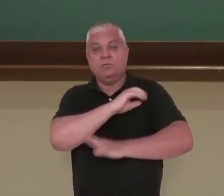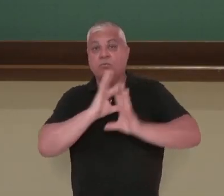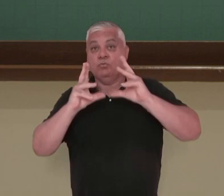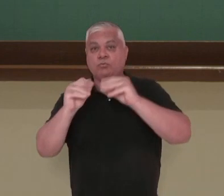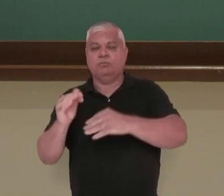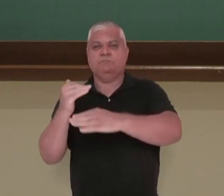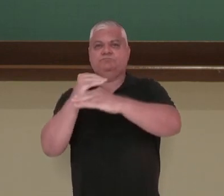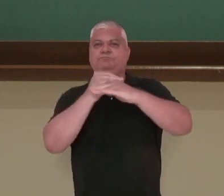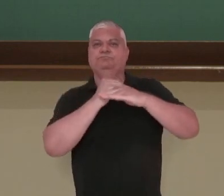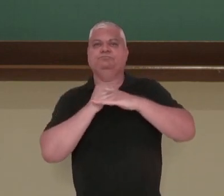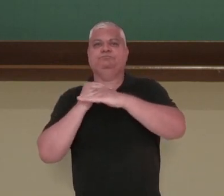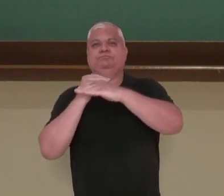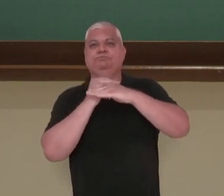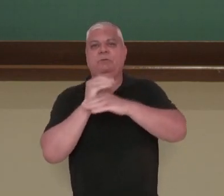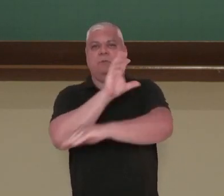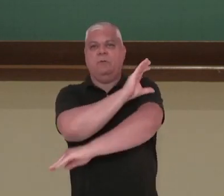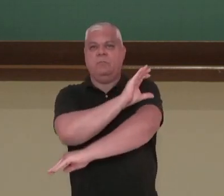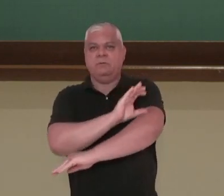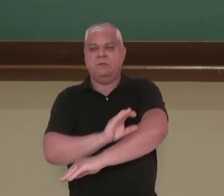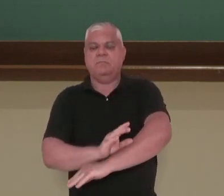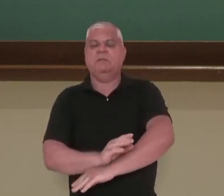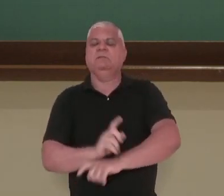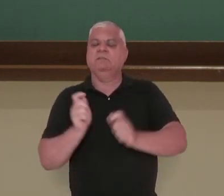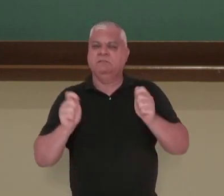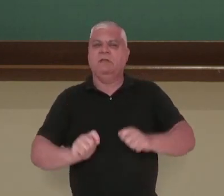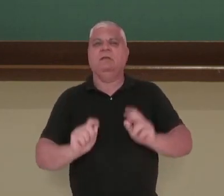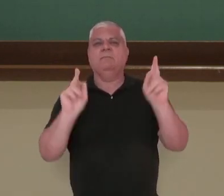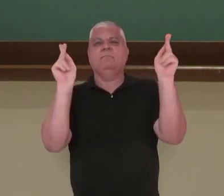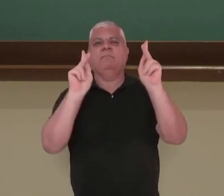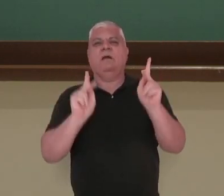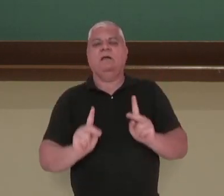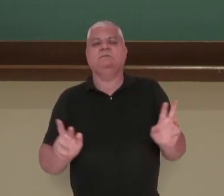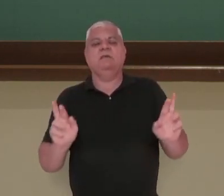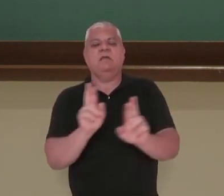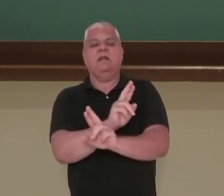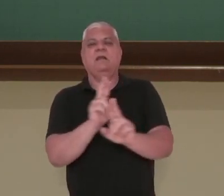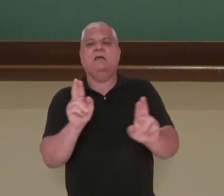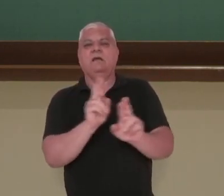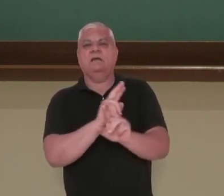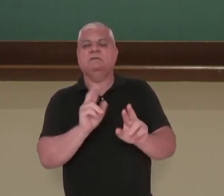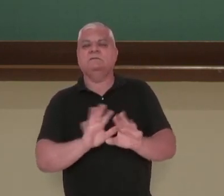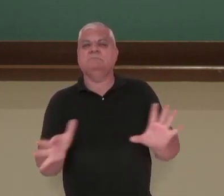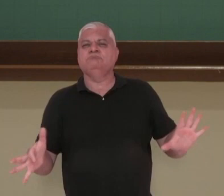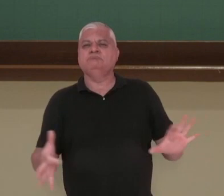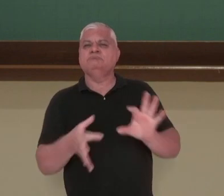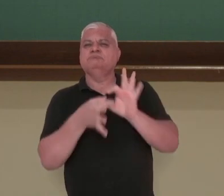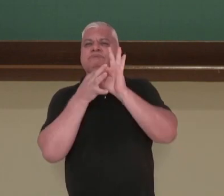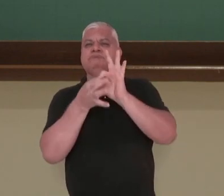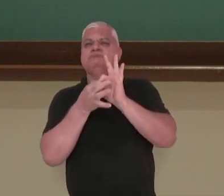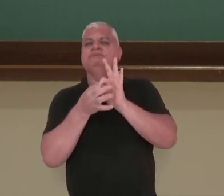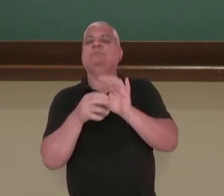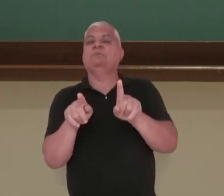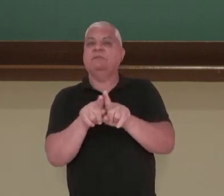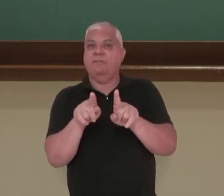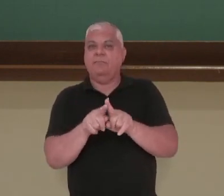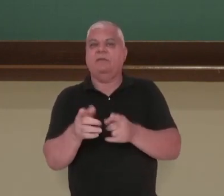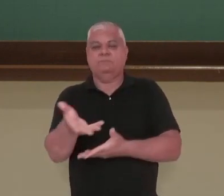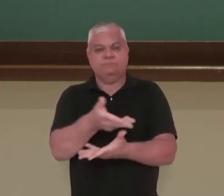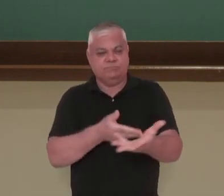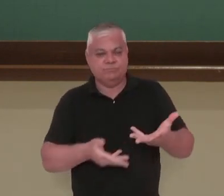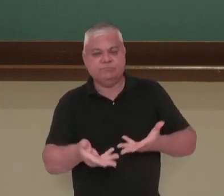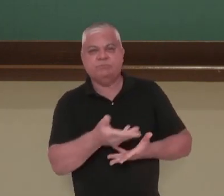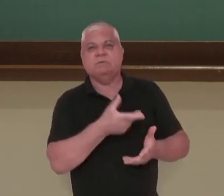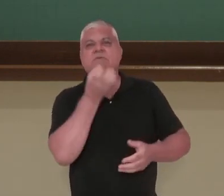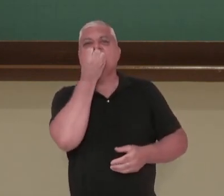comportamento desejado para garantir a ordem e uma boa relação de ensino e aprendizado, além de uma boa relação de convívio